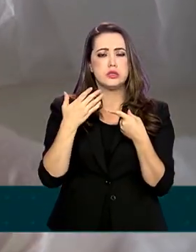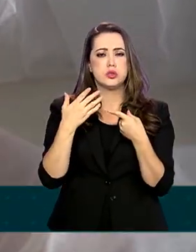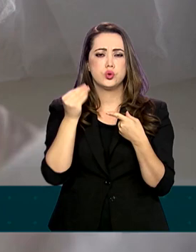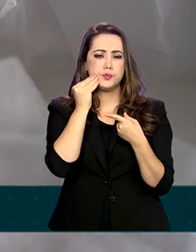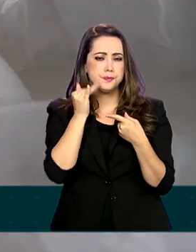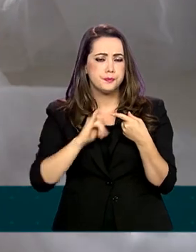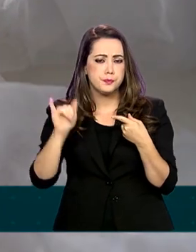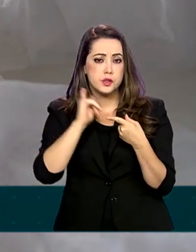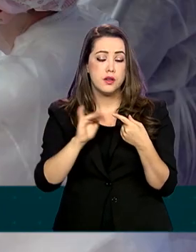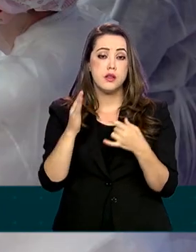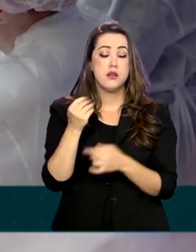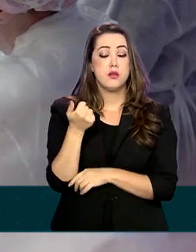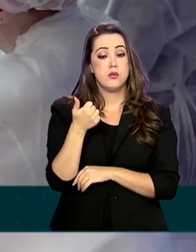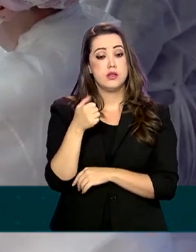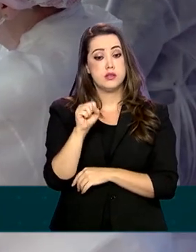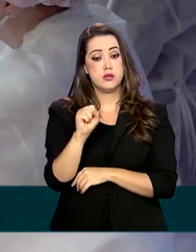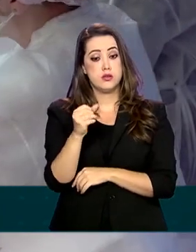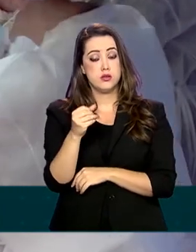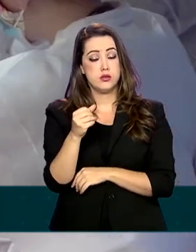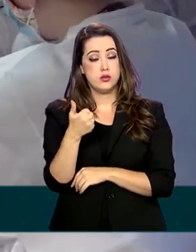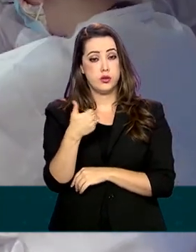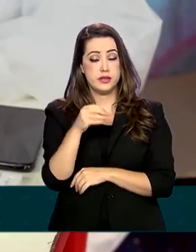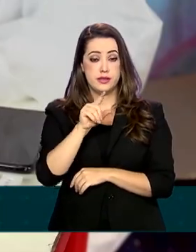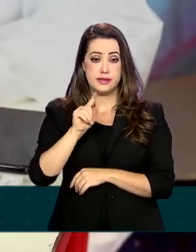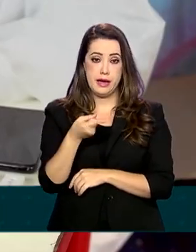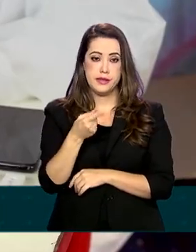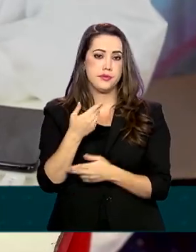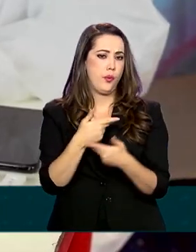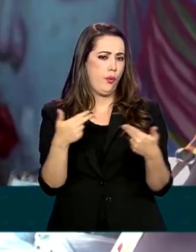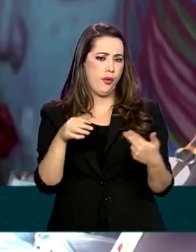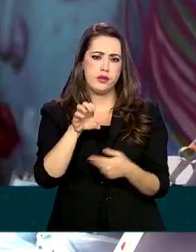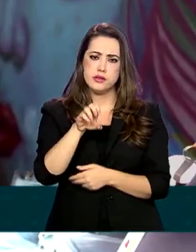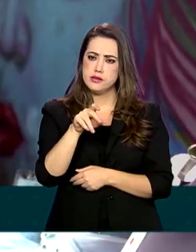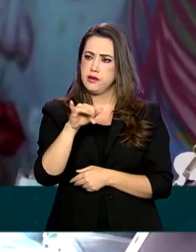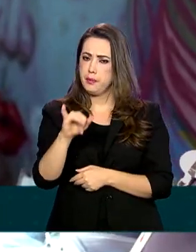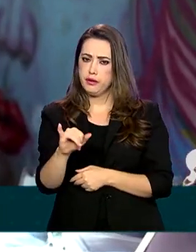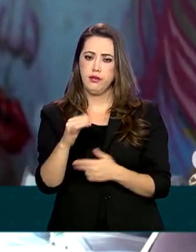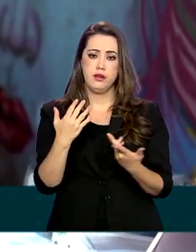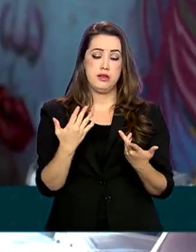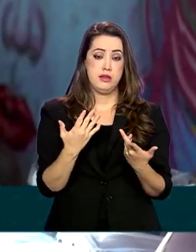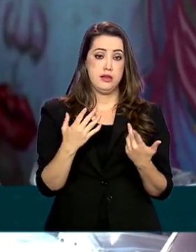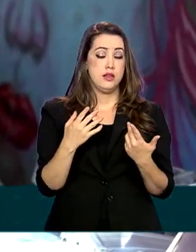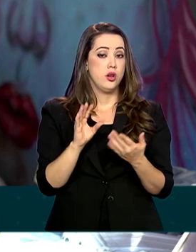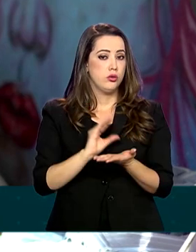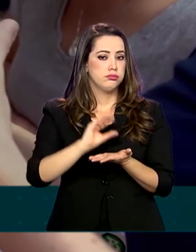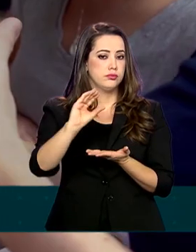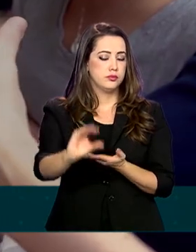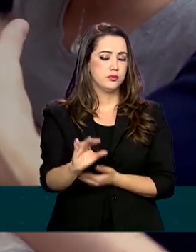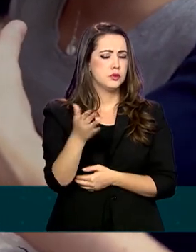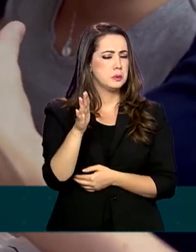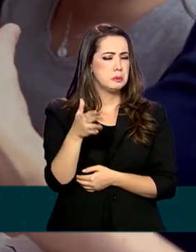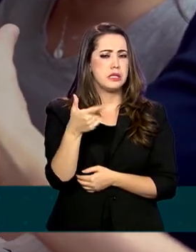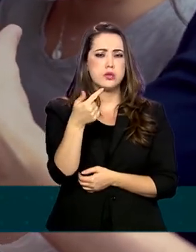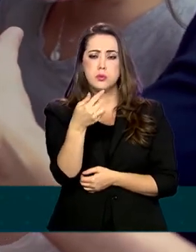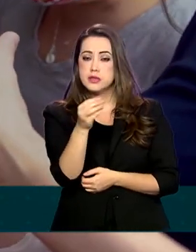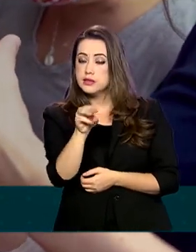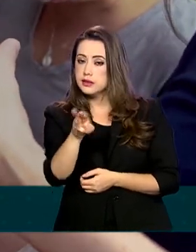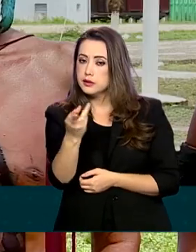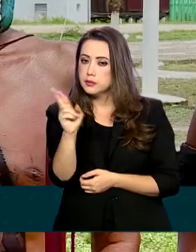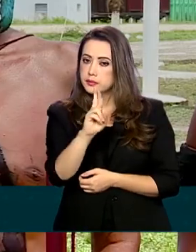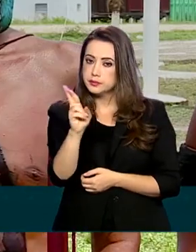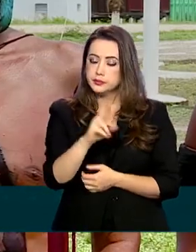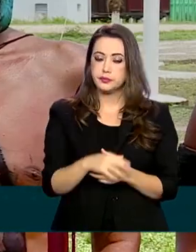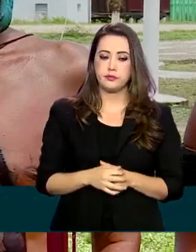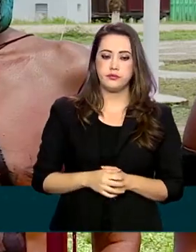e quase 810 mil itens como álcool em gel, luvas e máscaras. Um investimento de cerca de 70 milhões de